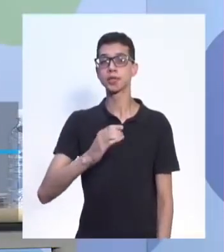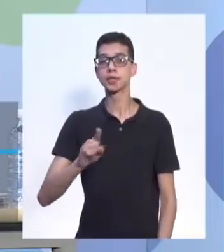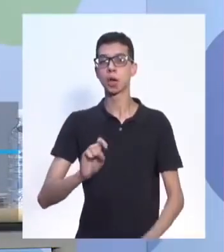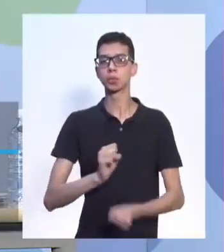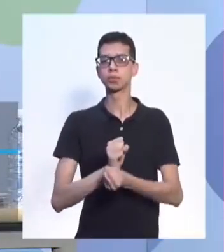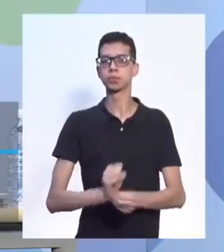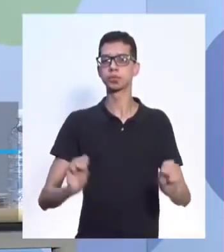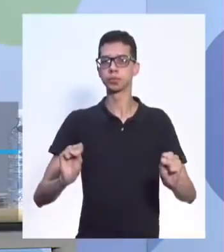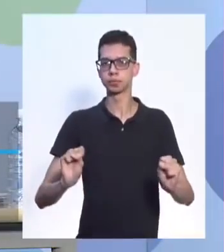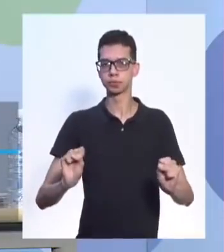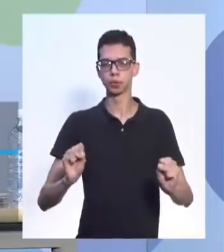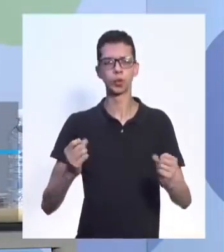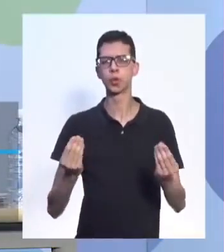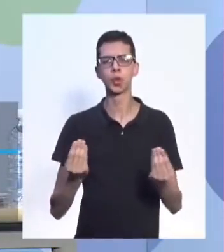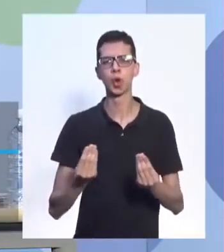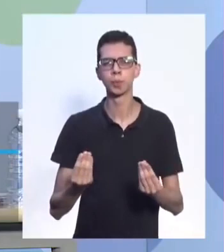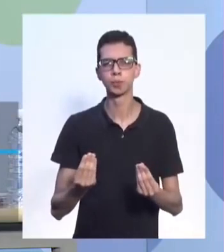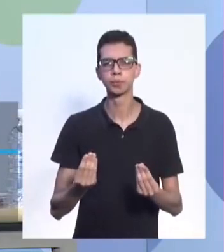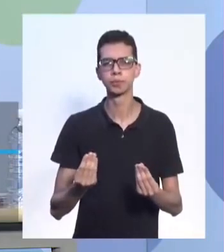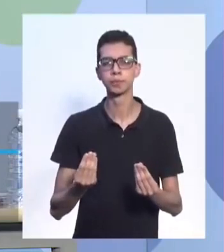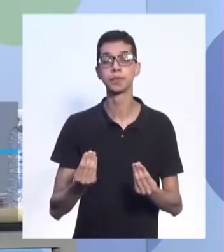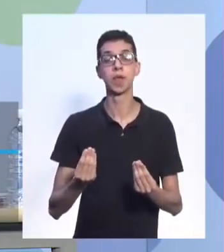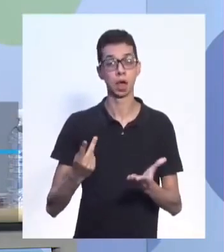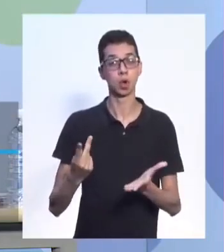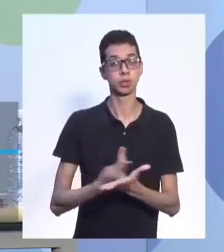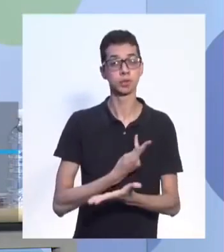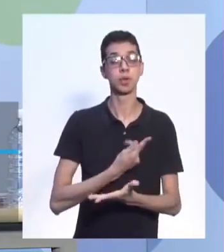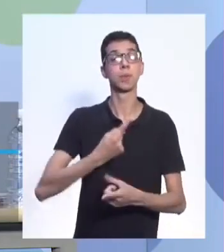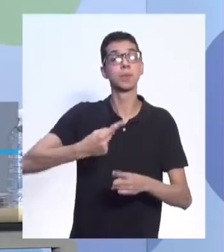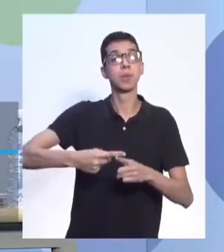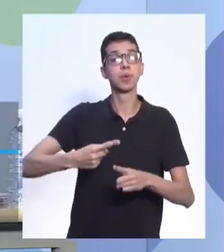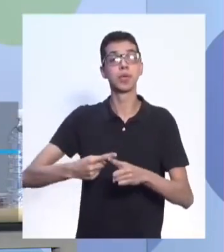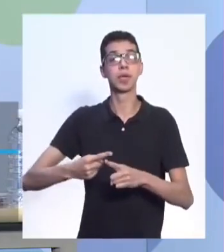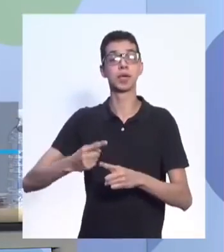da mobilização dos próprios negros que foram